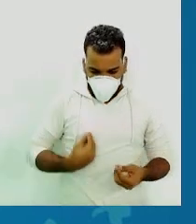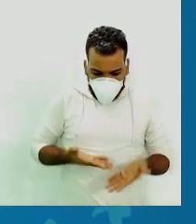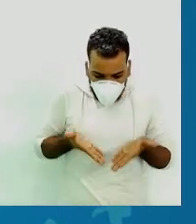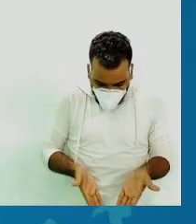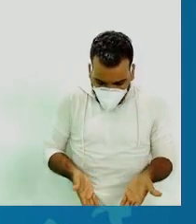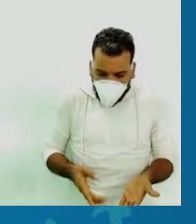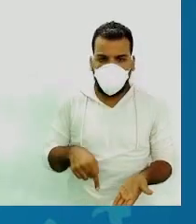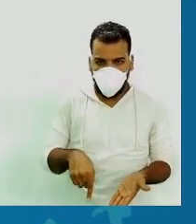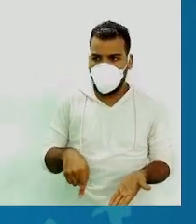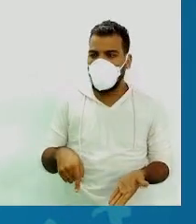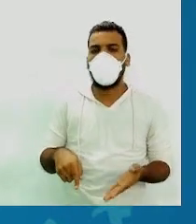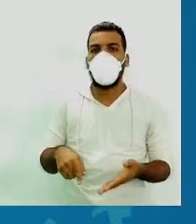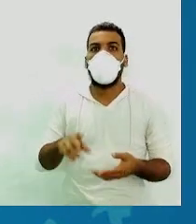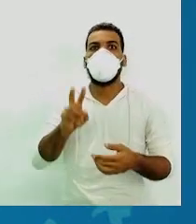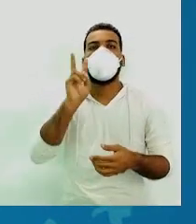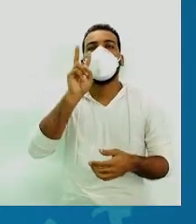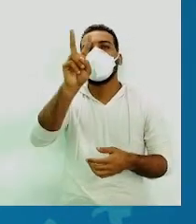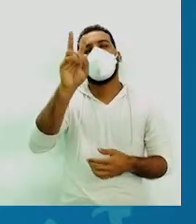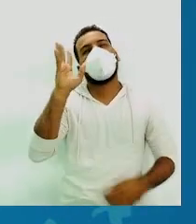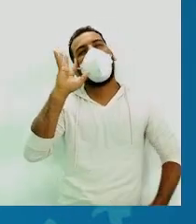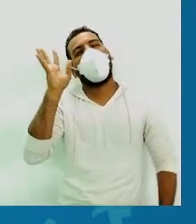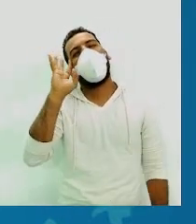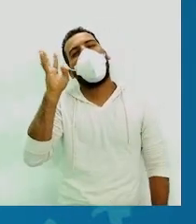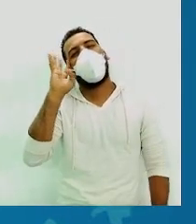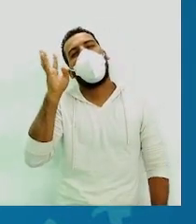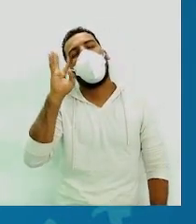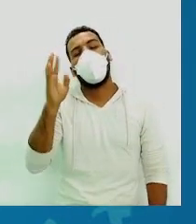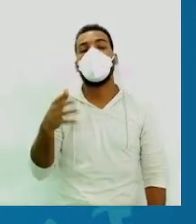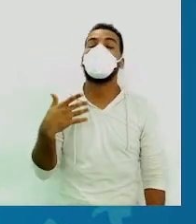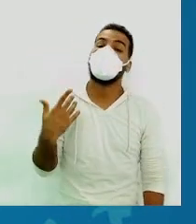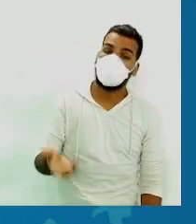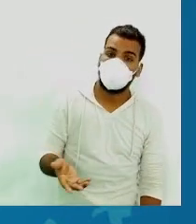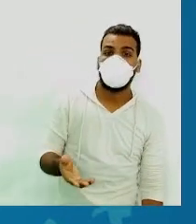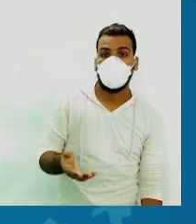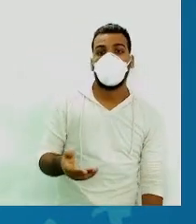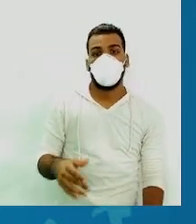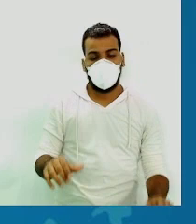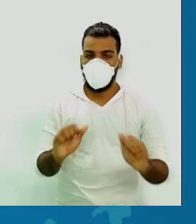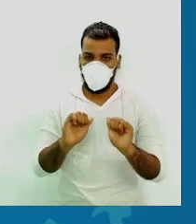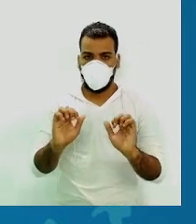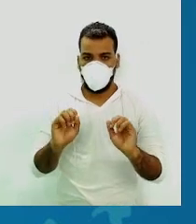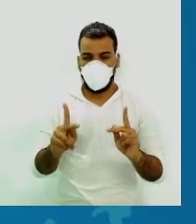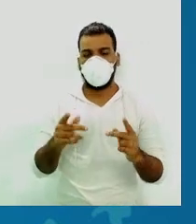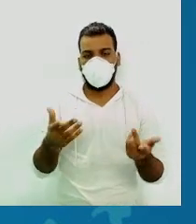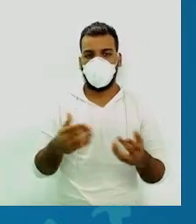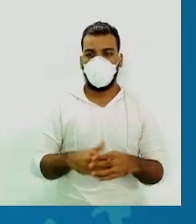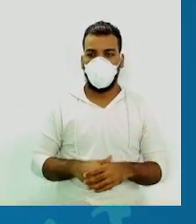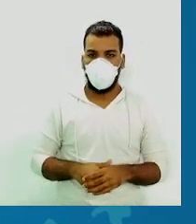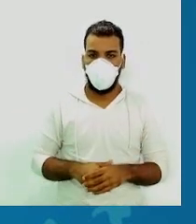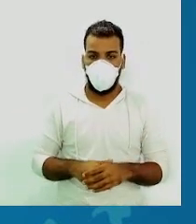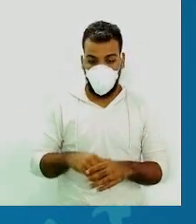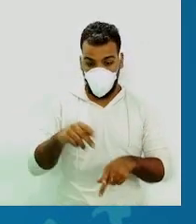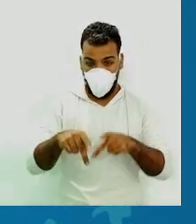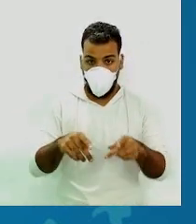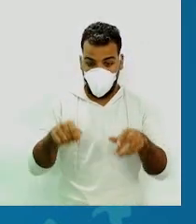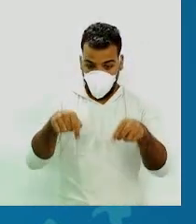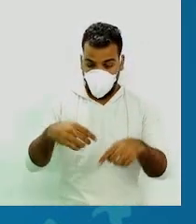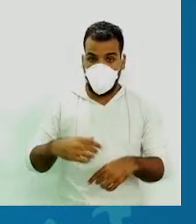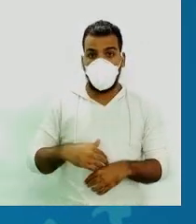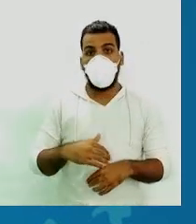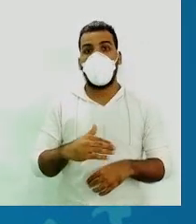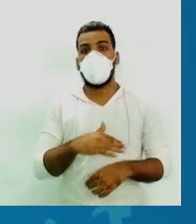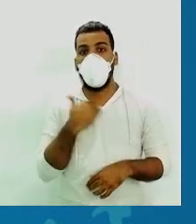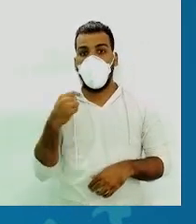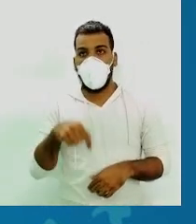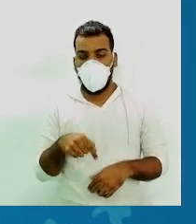o desejo, ou com a vontade de ir para o mundo ideal, então tudo bem. Onde o seu corpo fica aqui com a morte e a